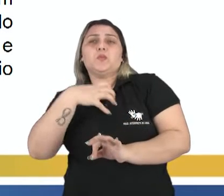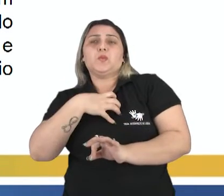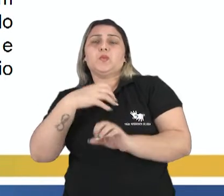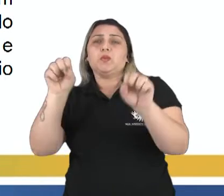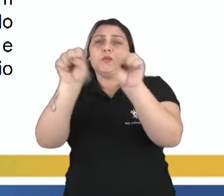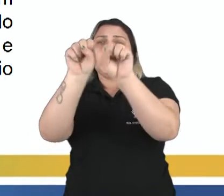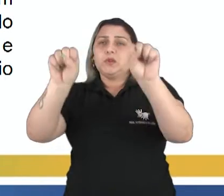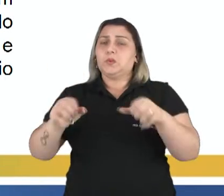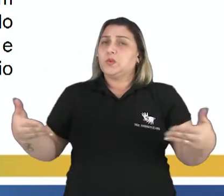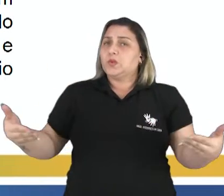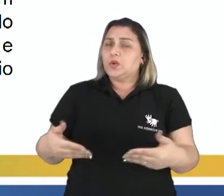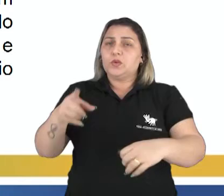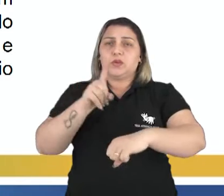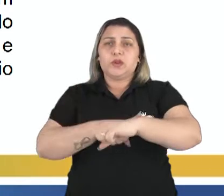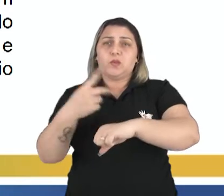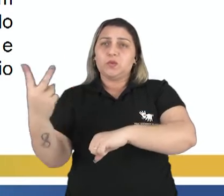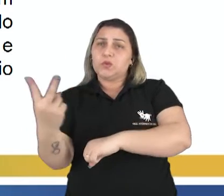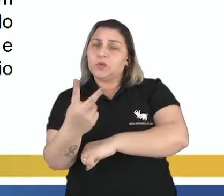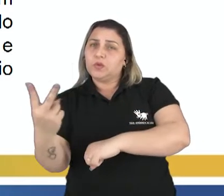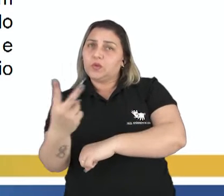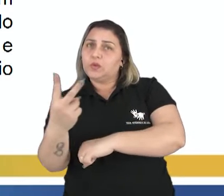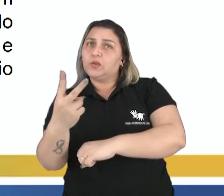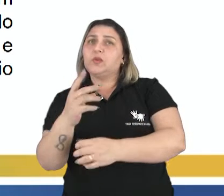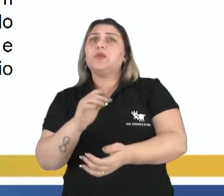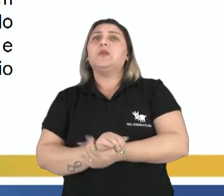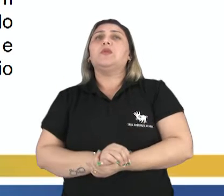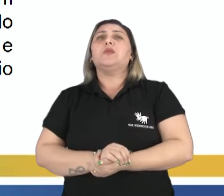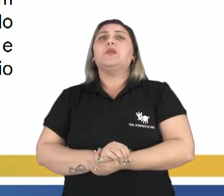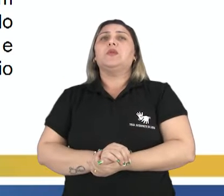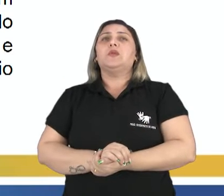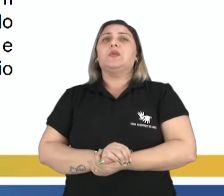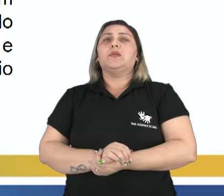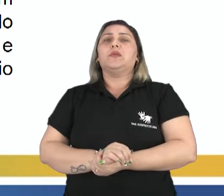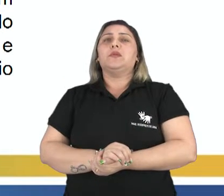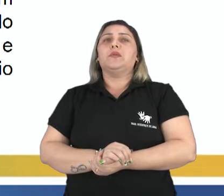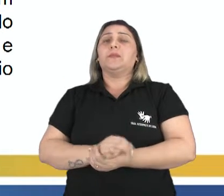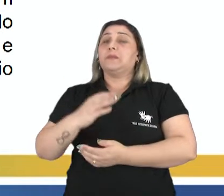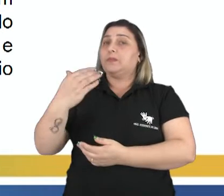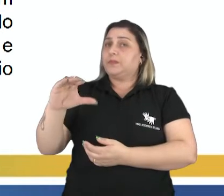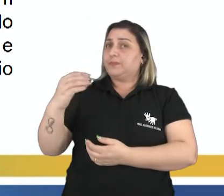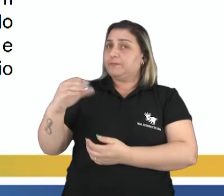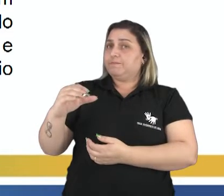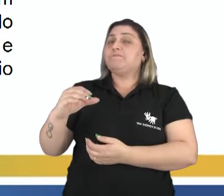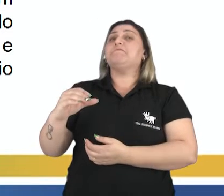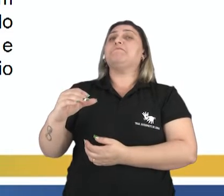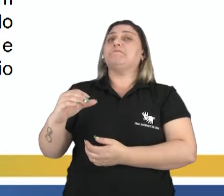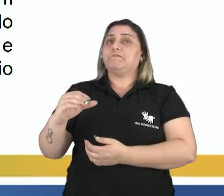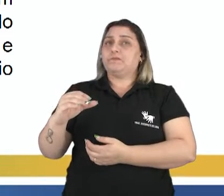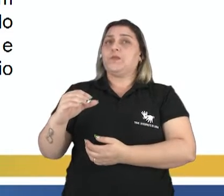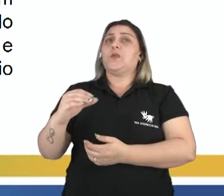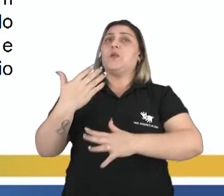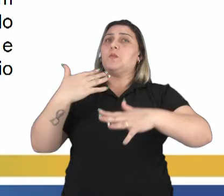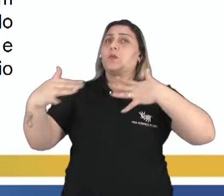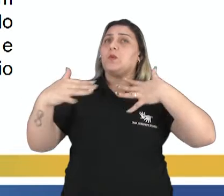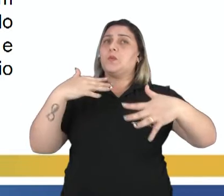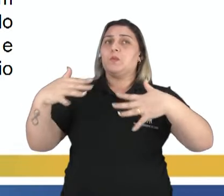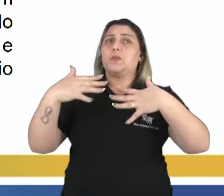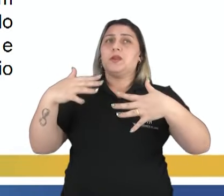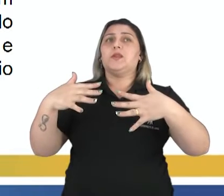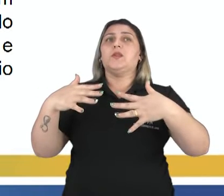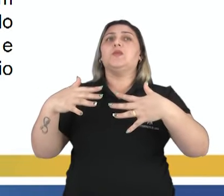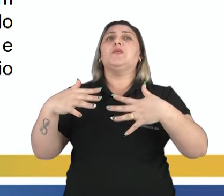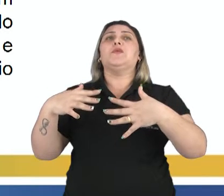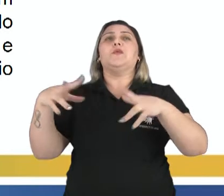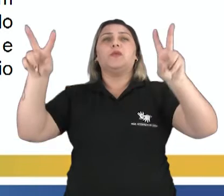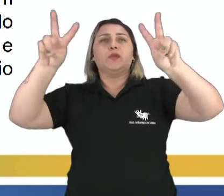atual, num tempo entre 2 instantes, ou um tempo entre 2 instantes. A ciência segue um movimento descendente